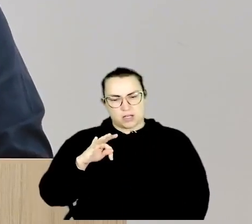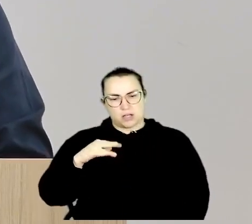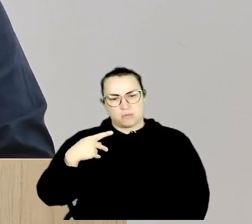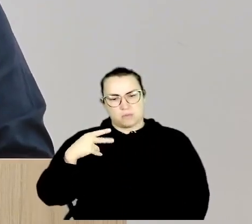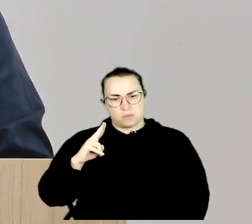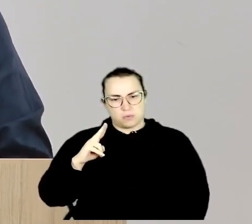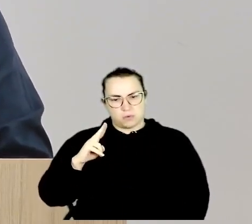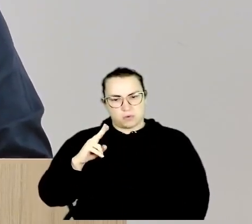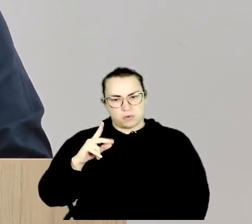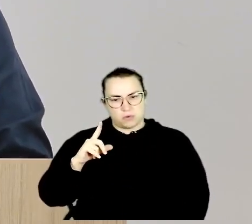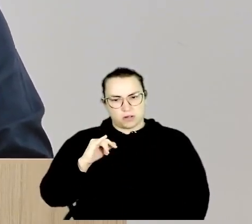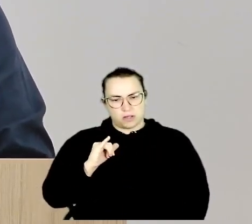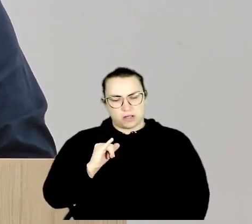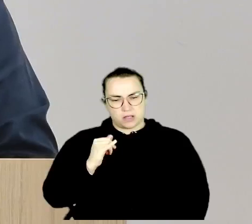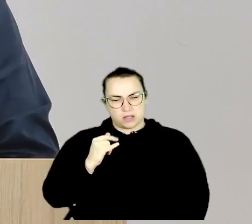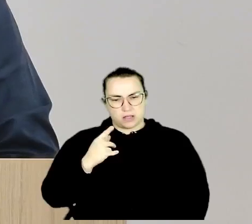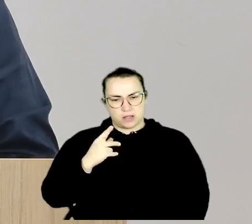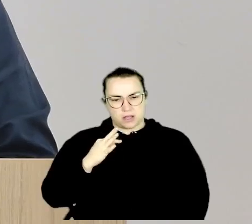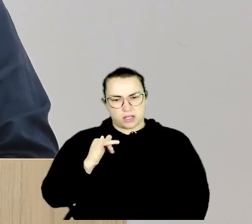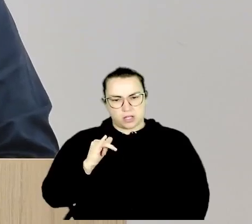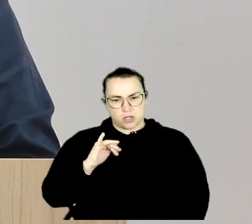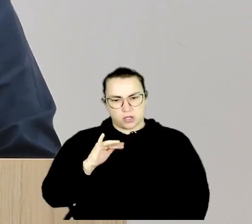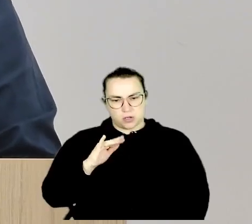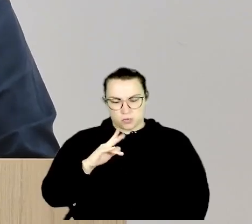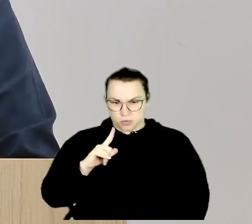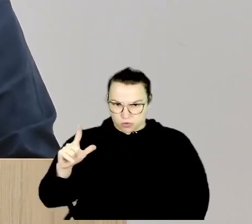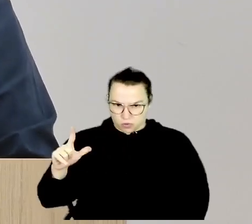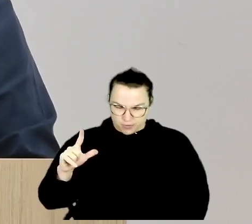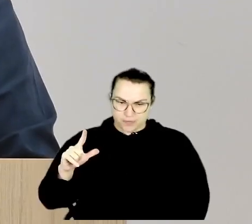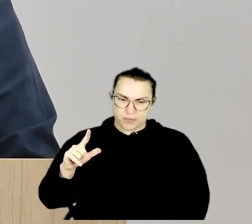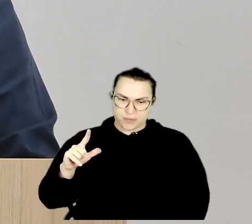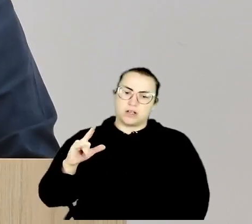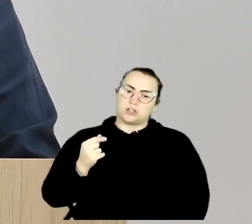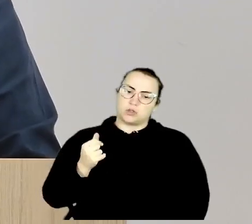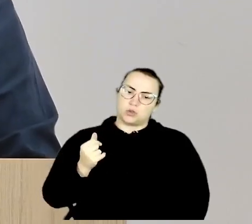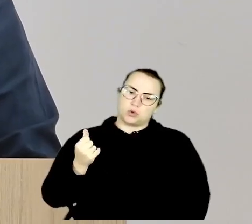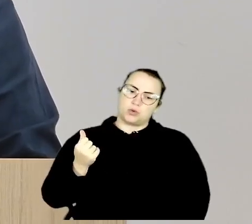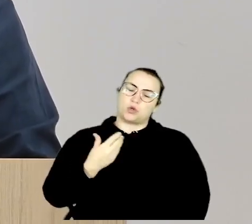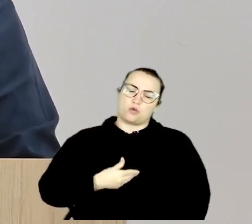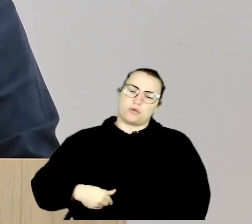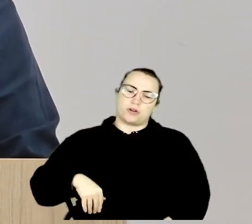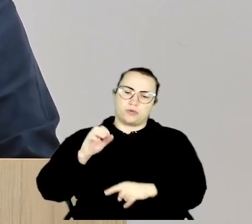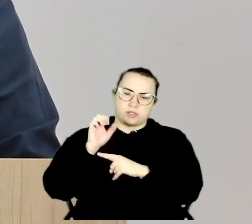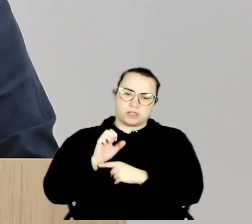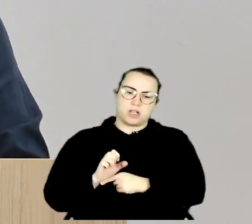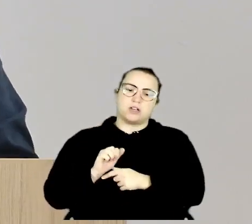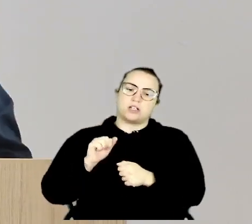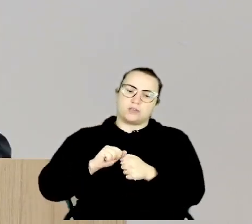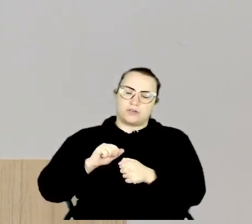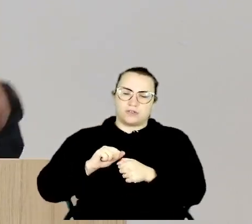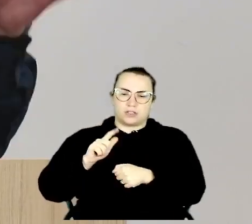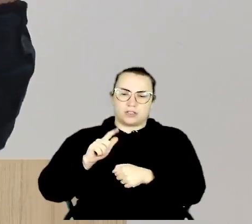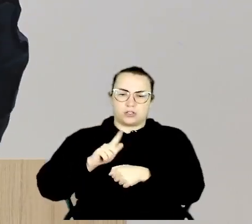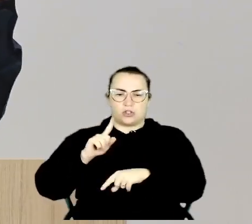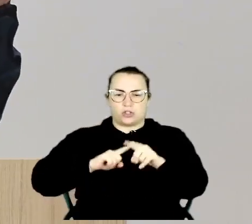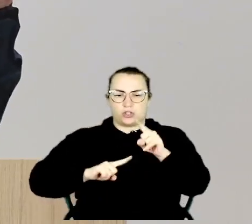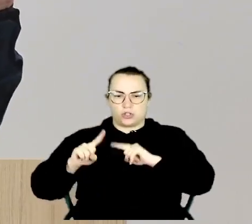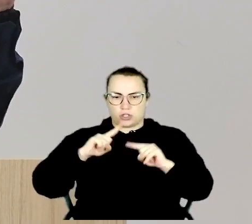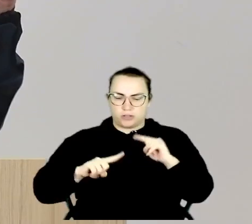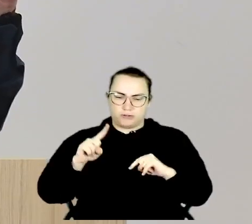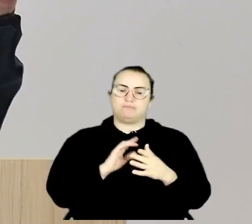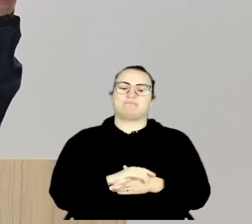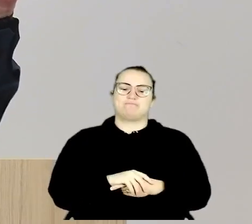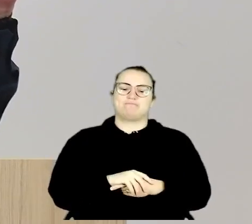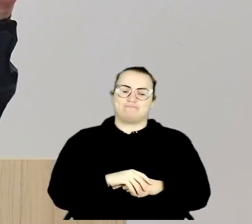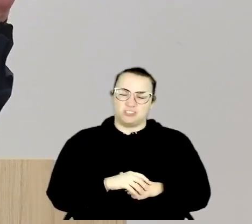verba a e o governo do estado que vai fazer a gestão de lá possibilitando Gil eu acho que